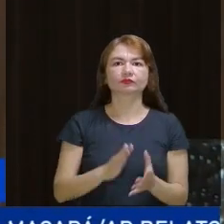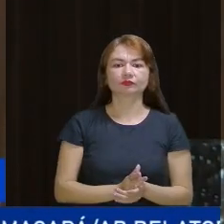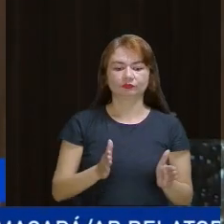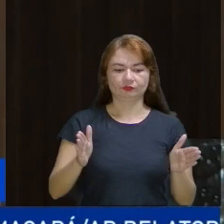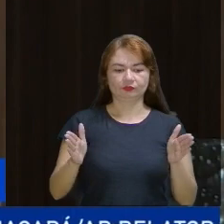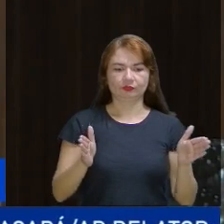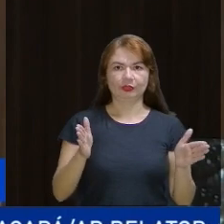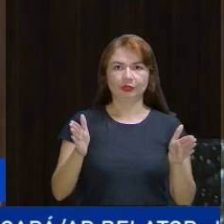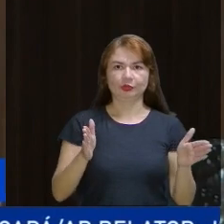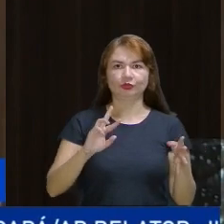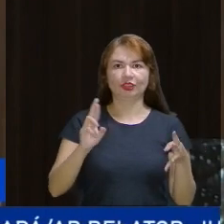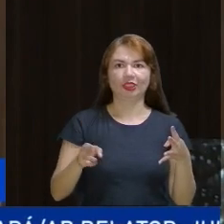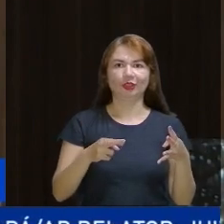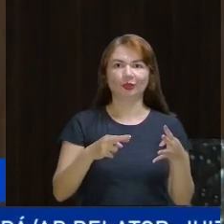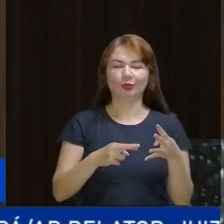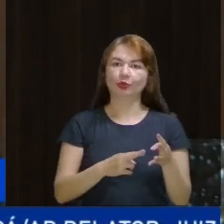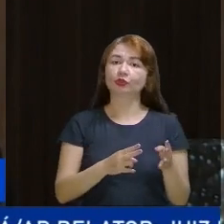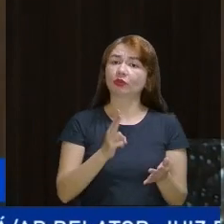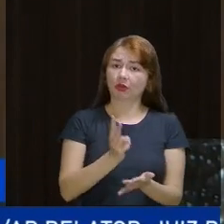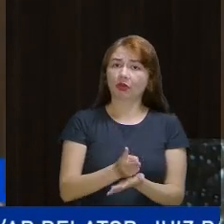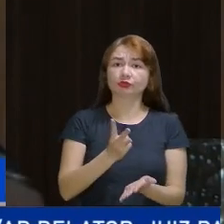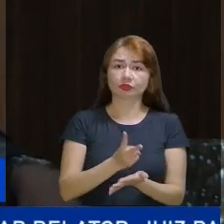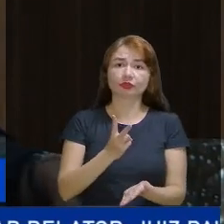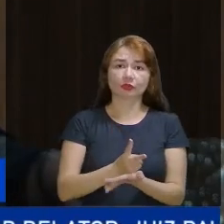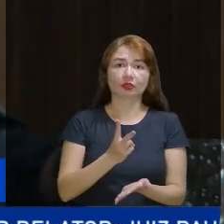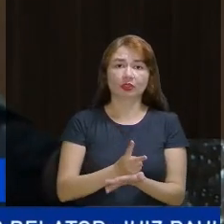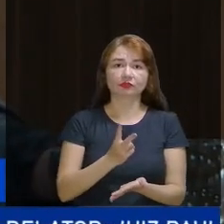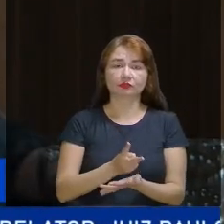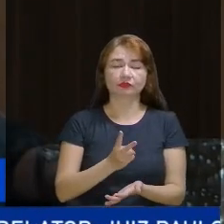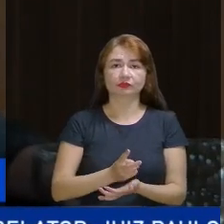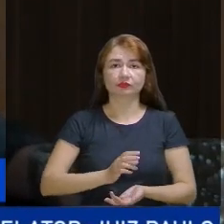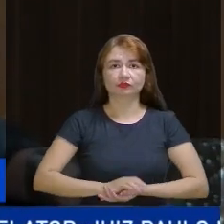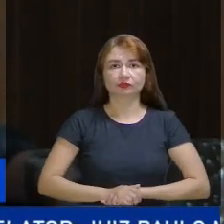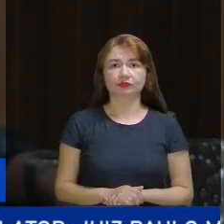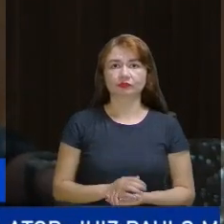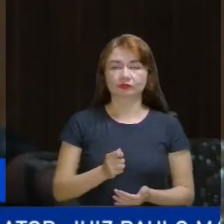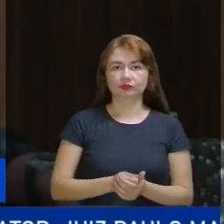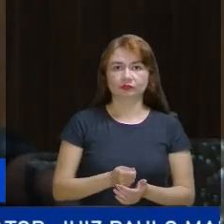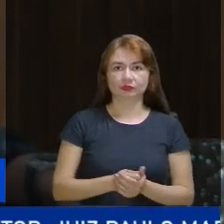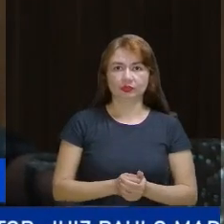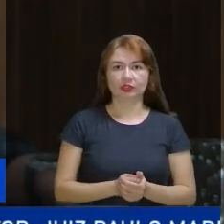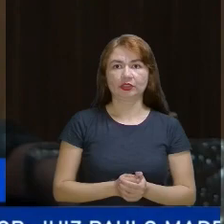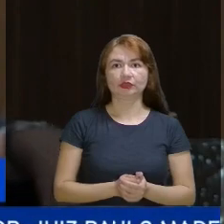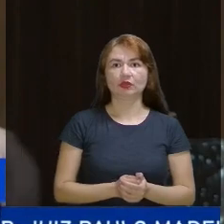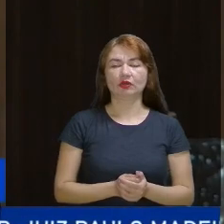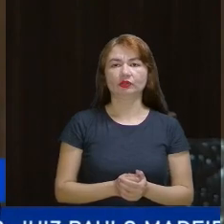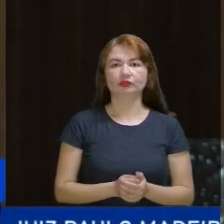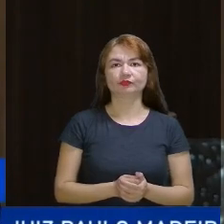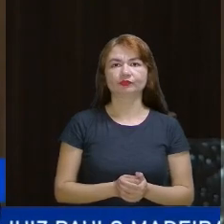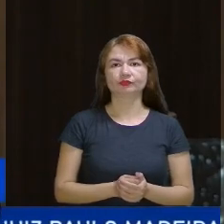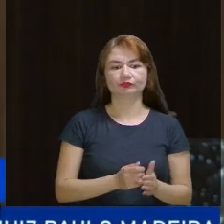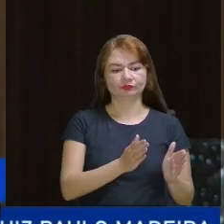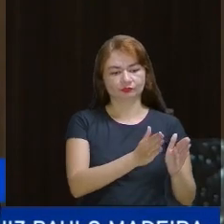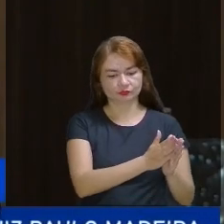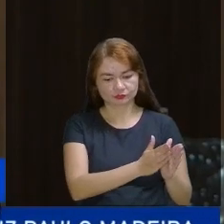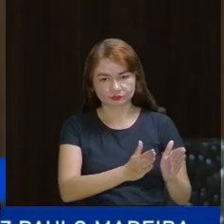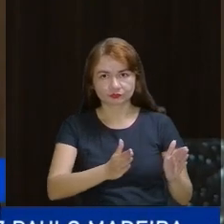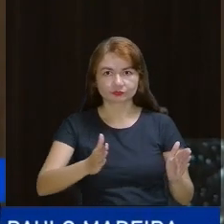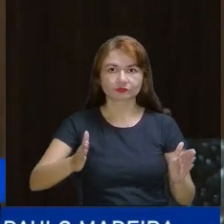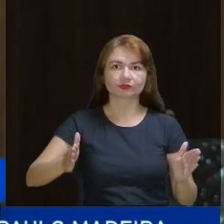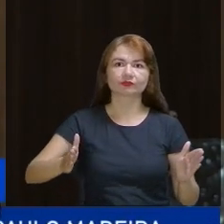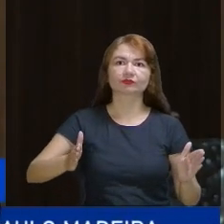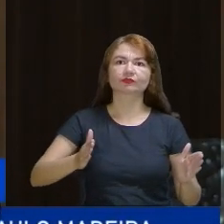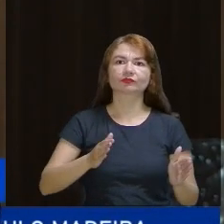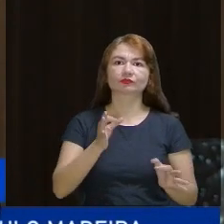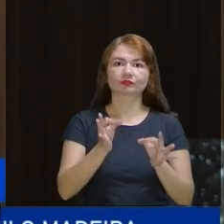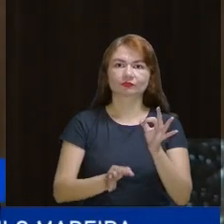interrompido. Então, obrigatoriamente, existe o trânsito julgado da decisão. Por isso que eu venho defendendo essa tese